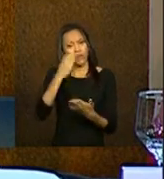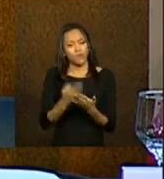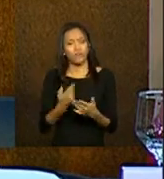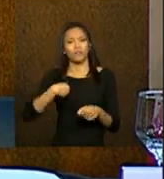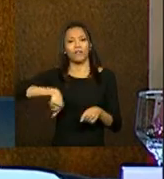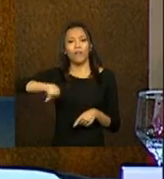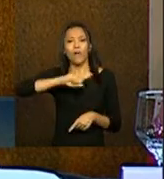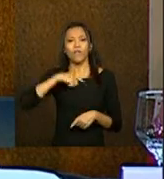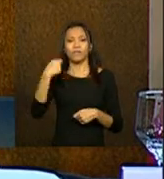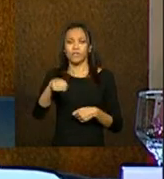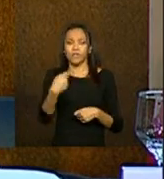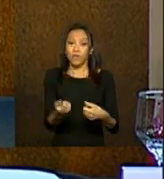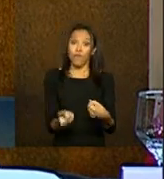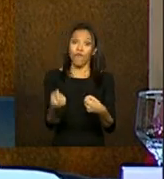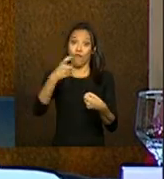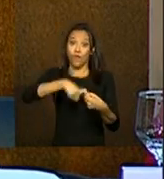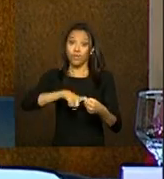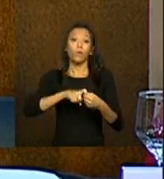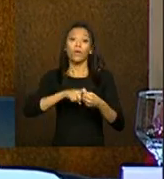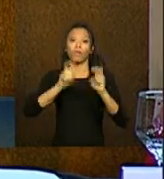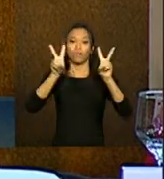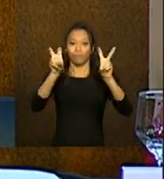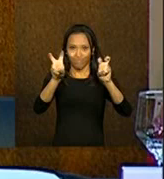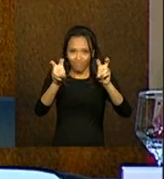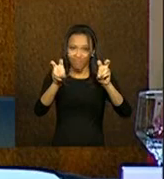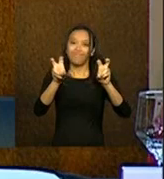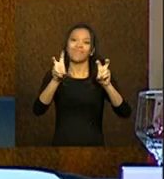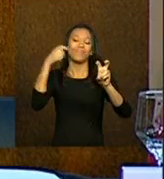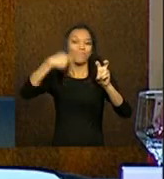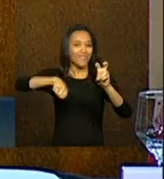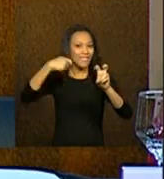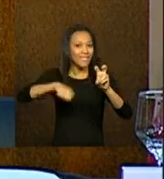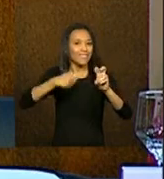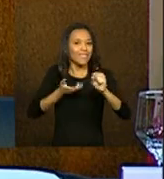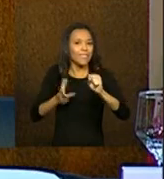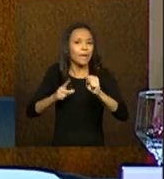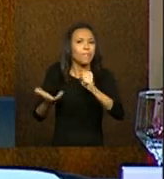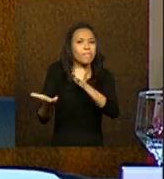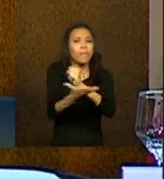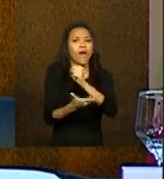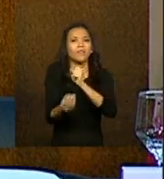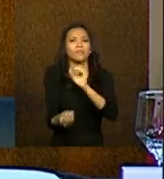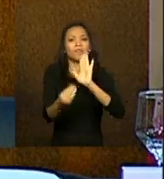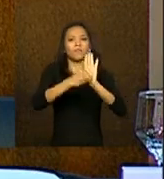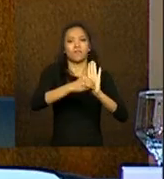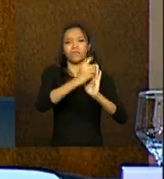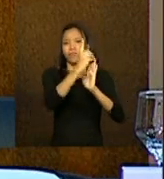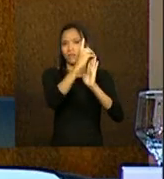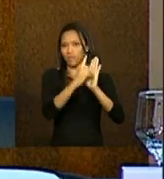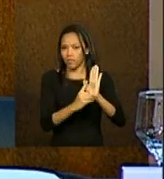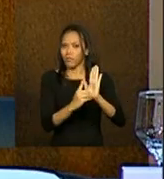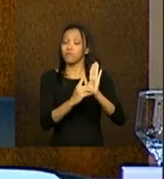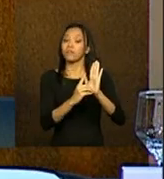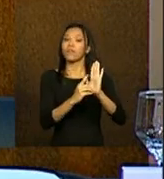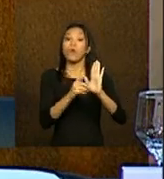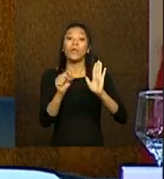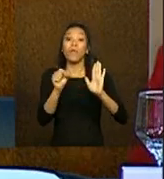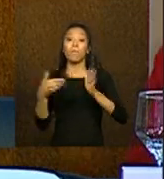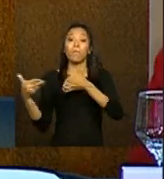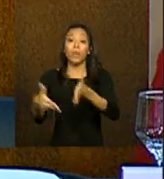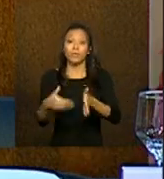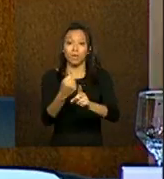nós temos que retomar esse tema porque é preciso consolidar na nossa legislação a questão da participação